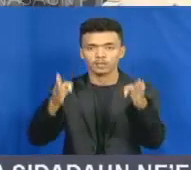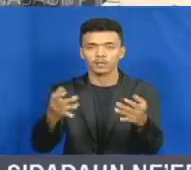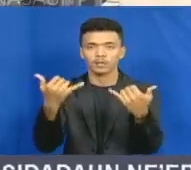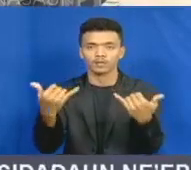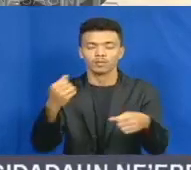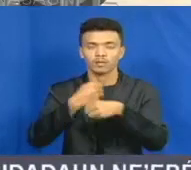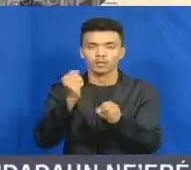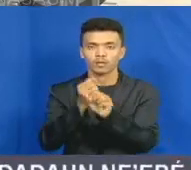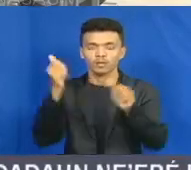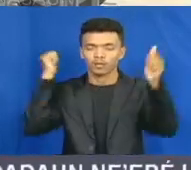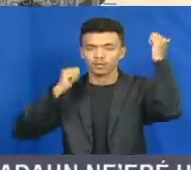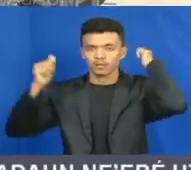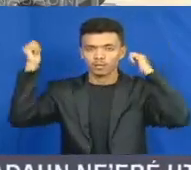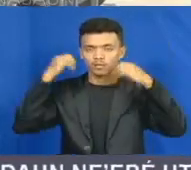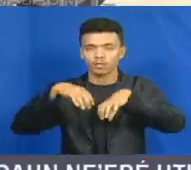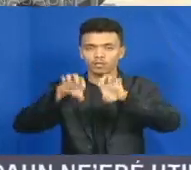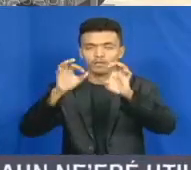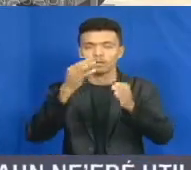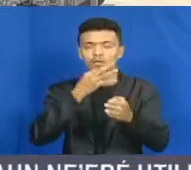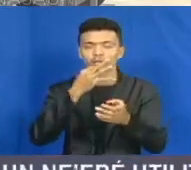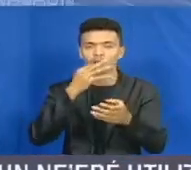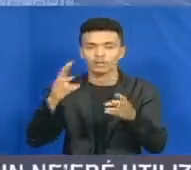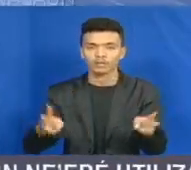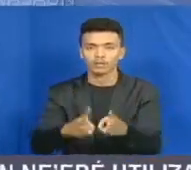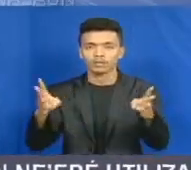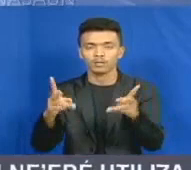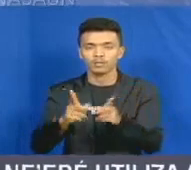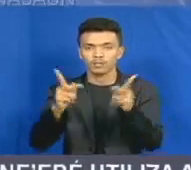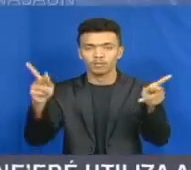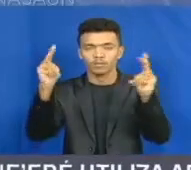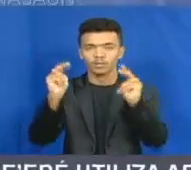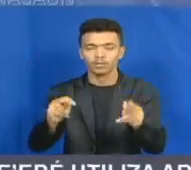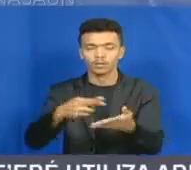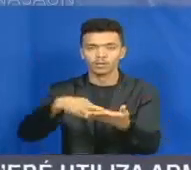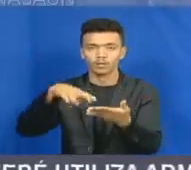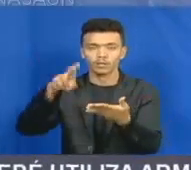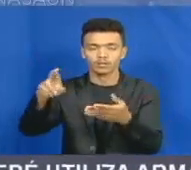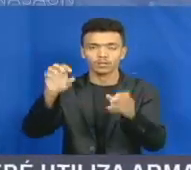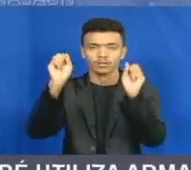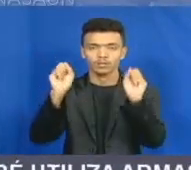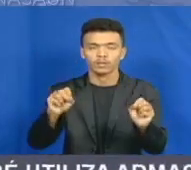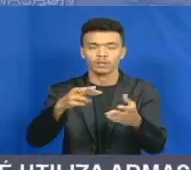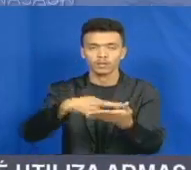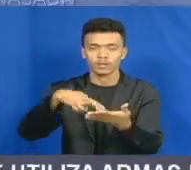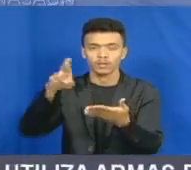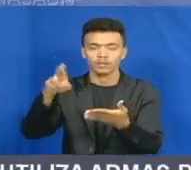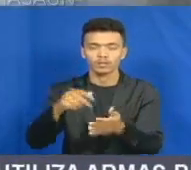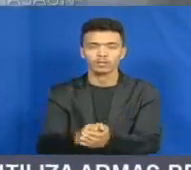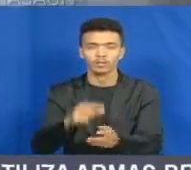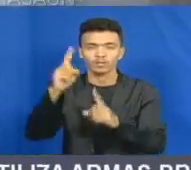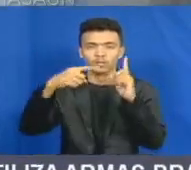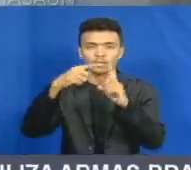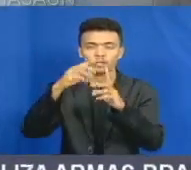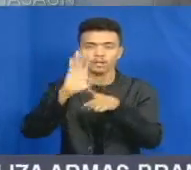halau atividade faan hahan e a estrada público tem que registro para ir a serve rodihetan licença. Baigira